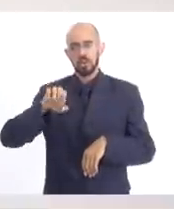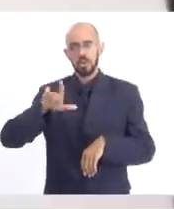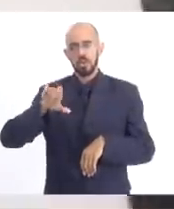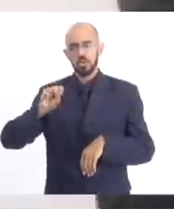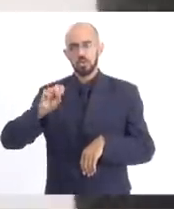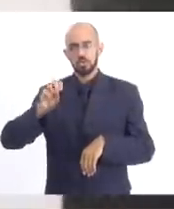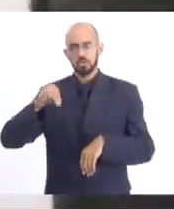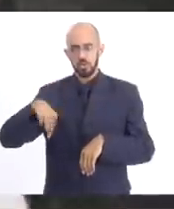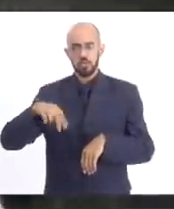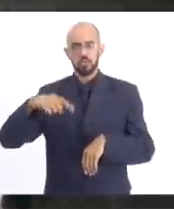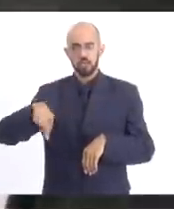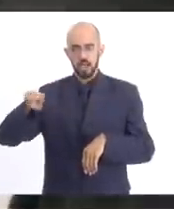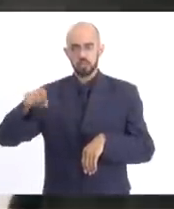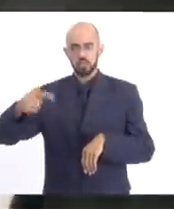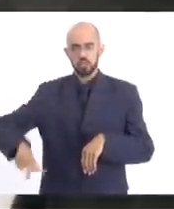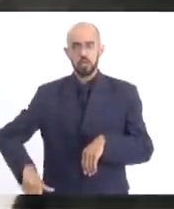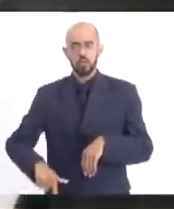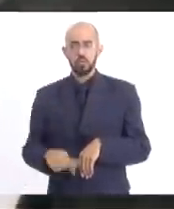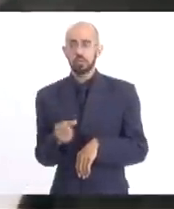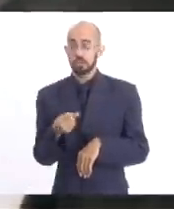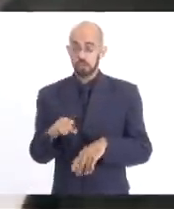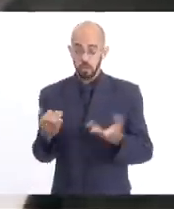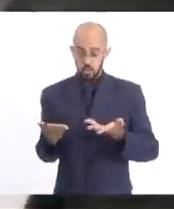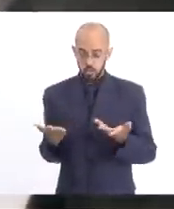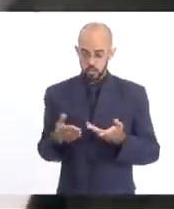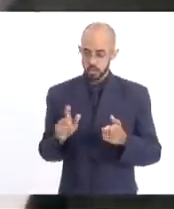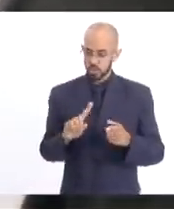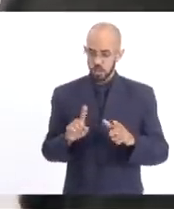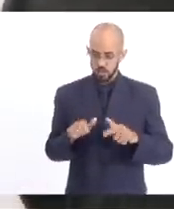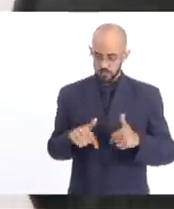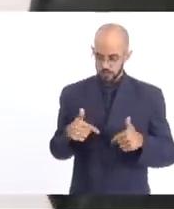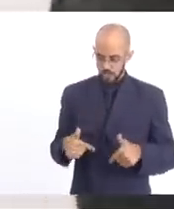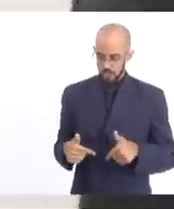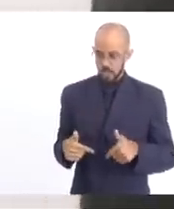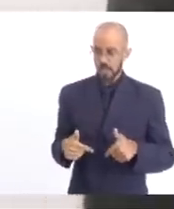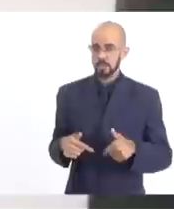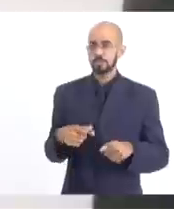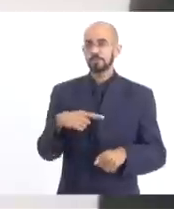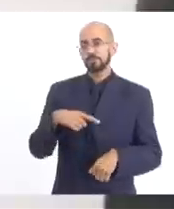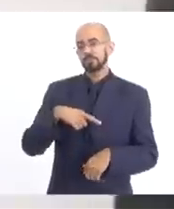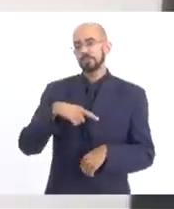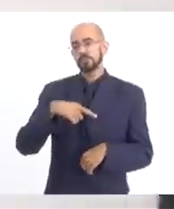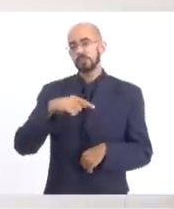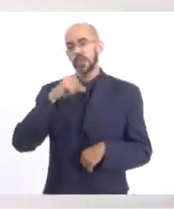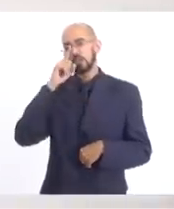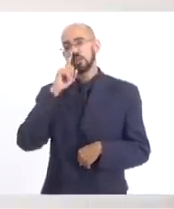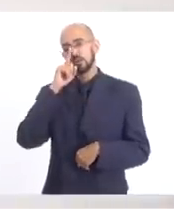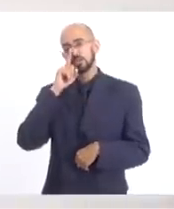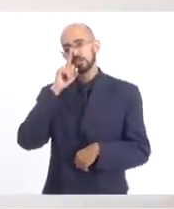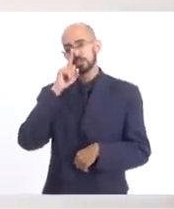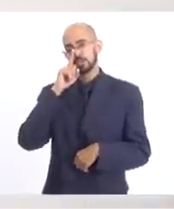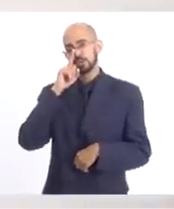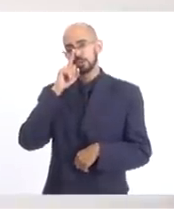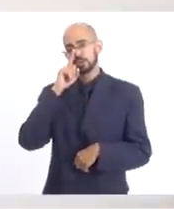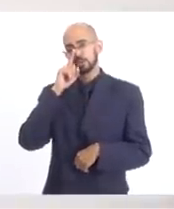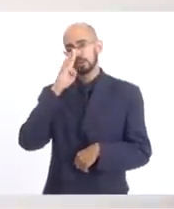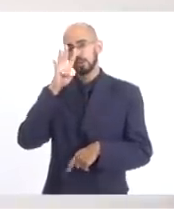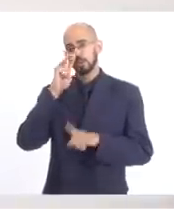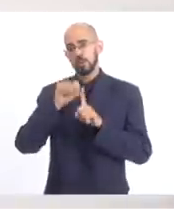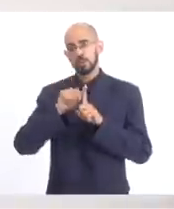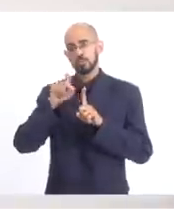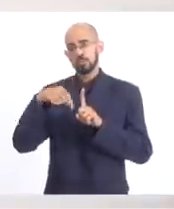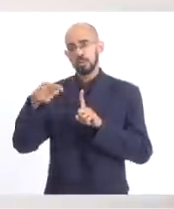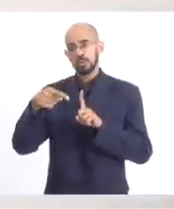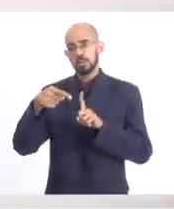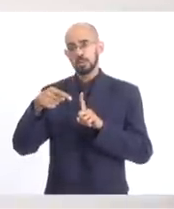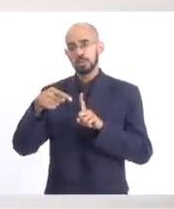hoje a gente não enfrentar essa questão, nós corremos um sério risco de, daqui a 4 meses, o Rio de Janeiro não